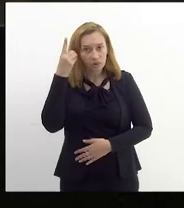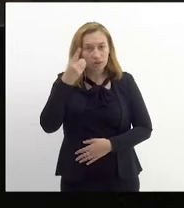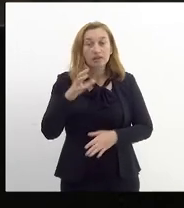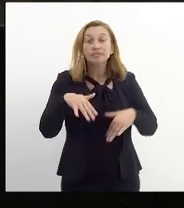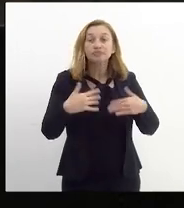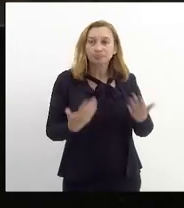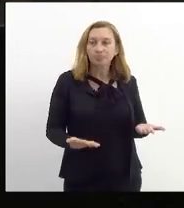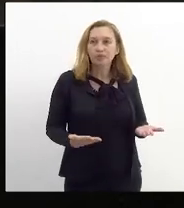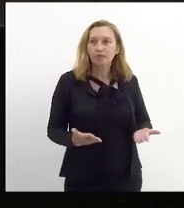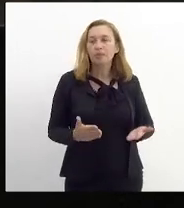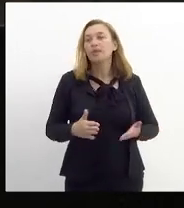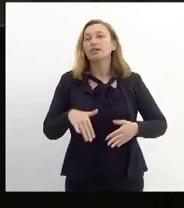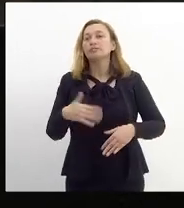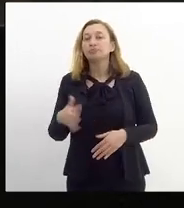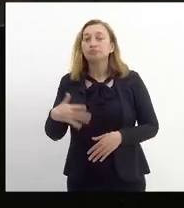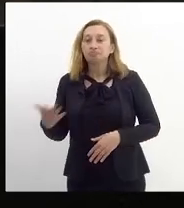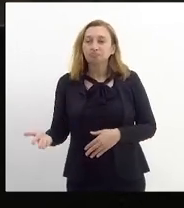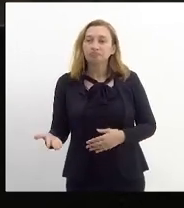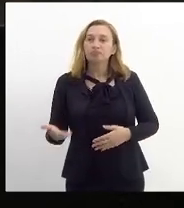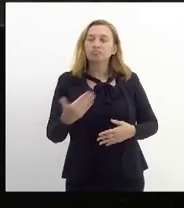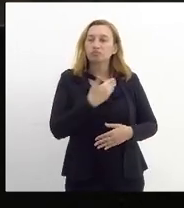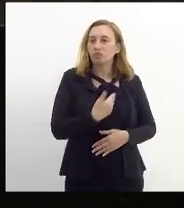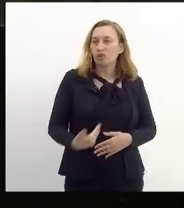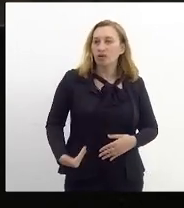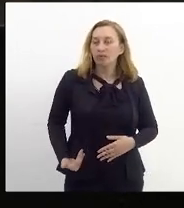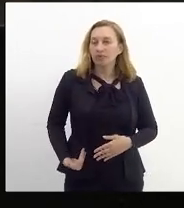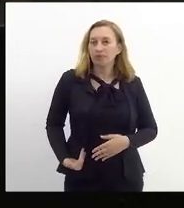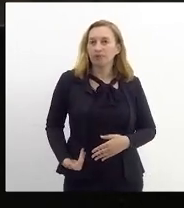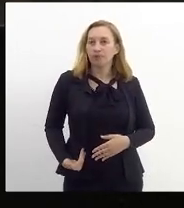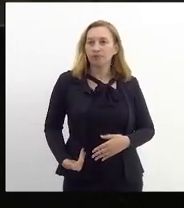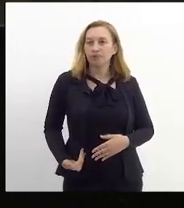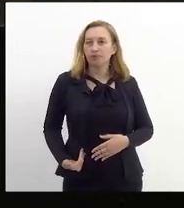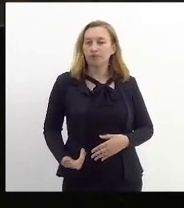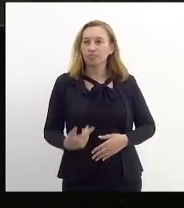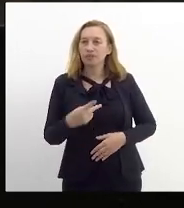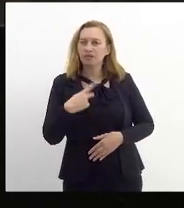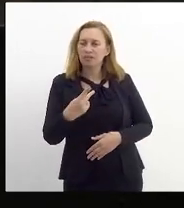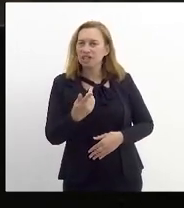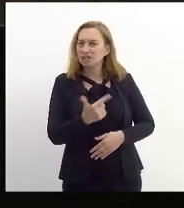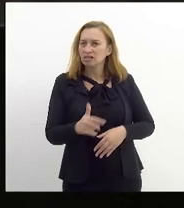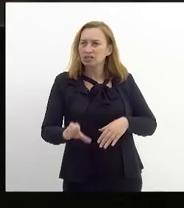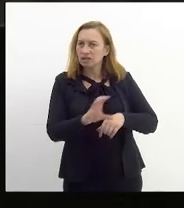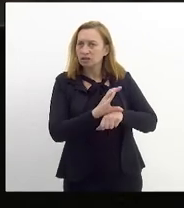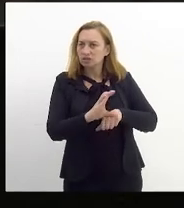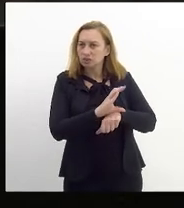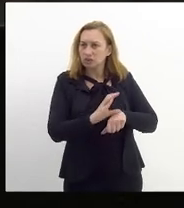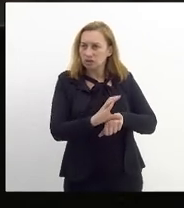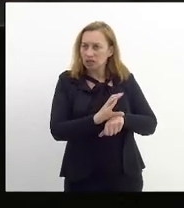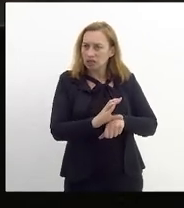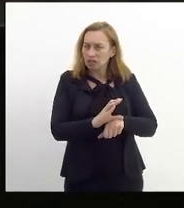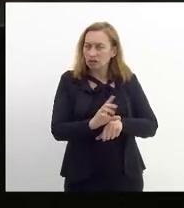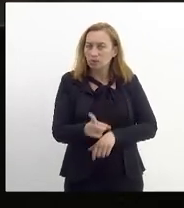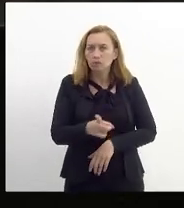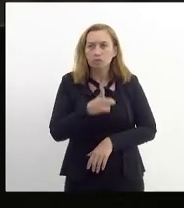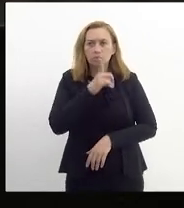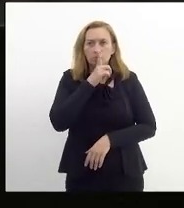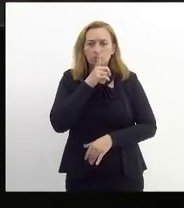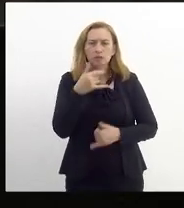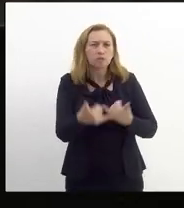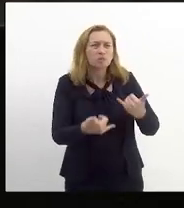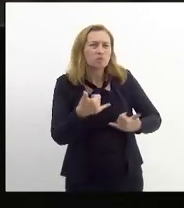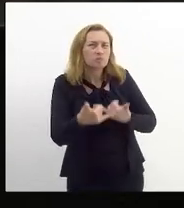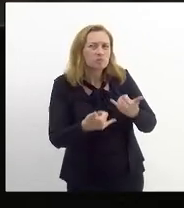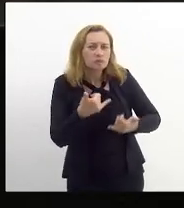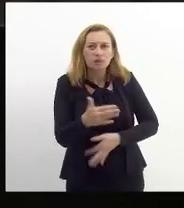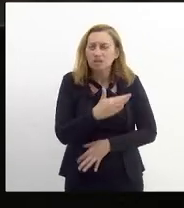então quando o governador argui a inconstitucionalidade quando o governador em silêncio brincar